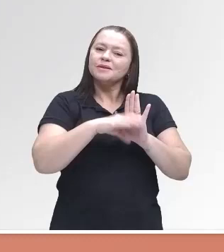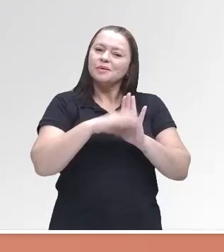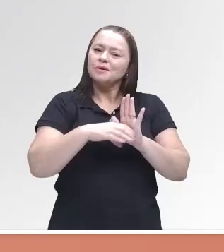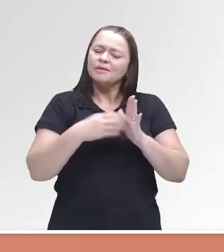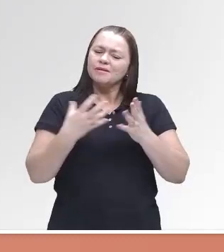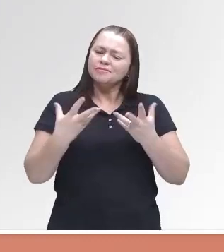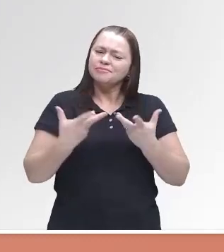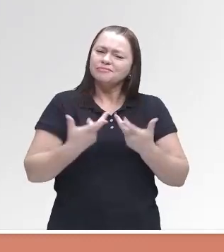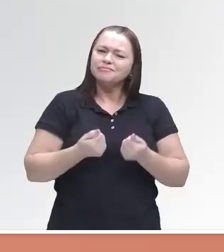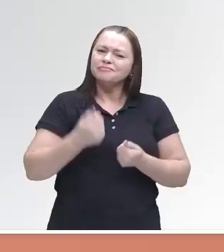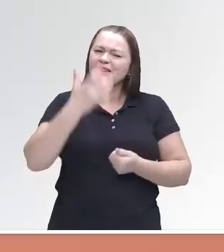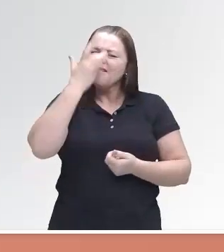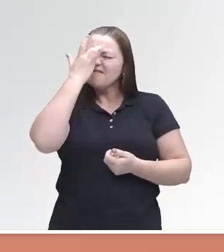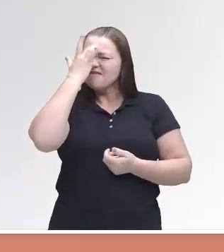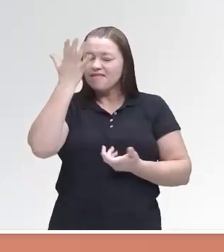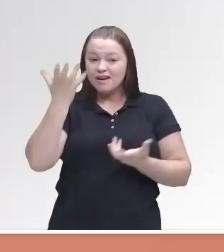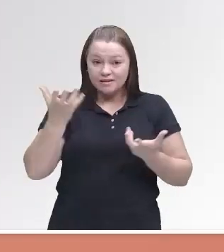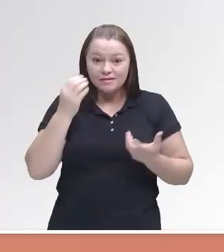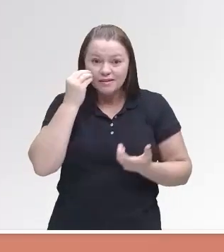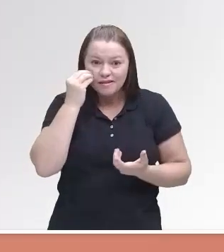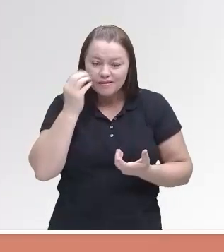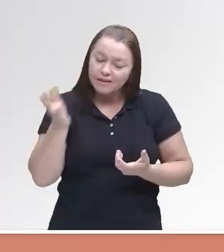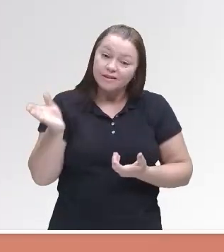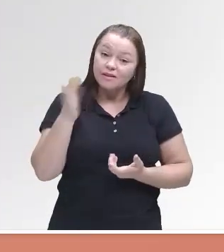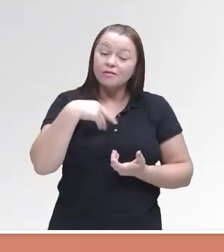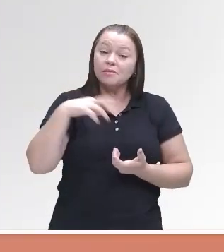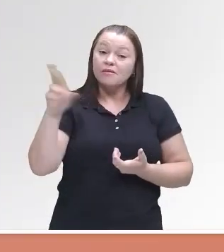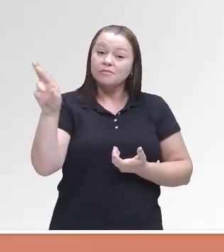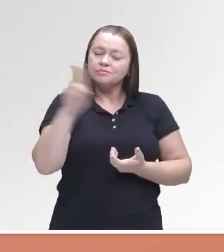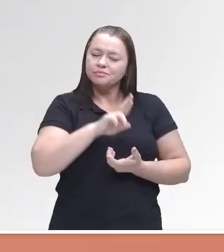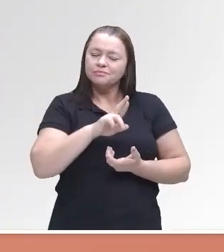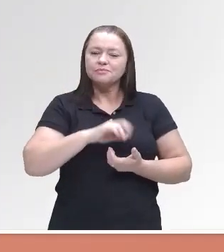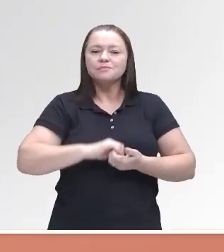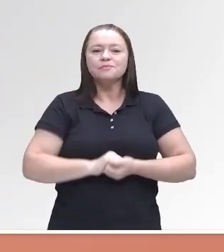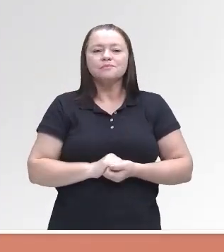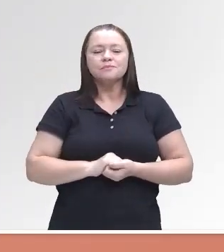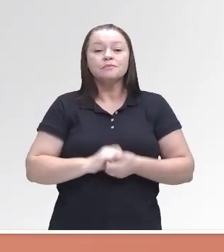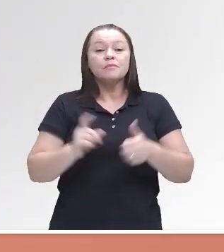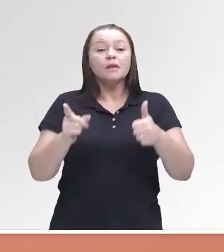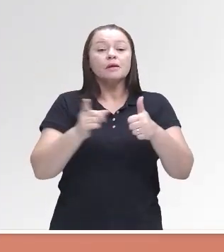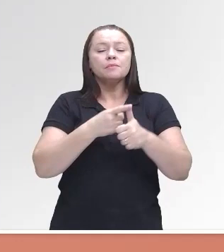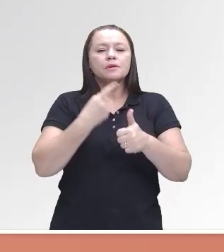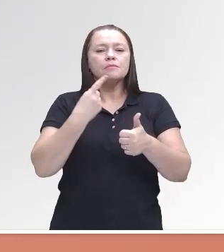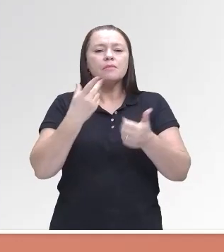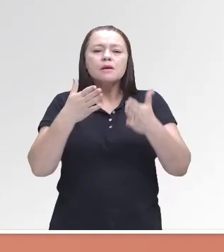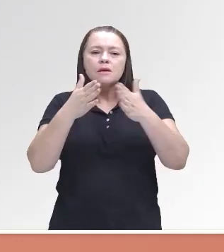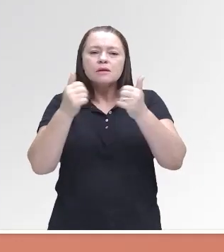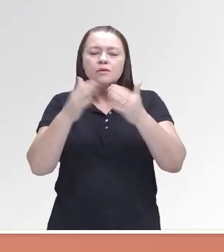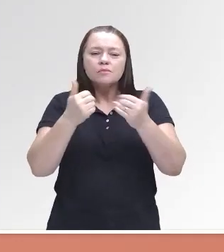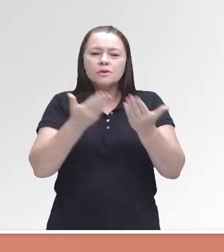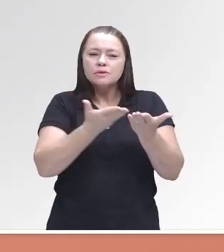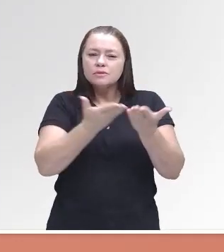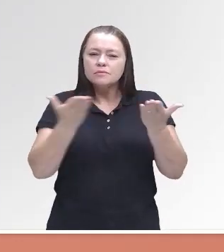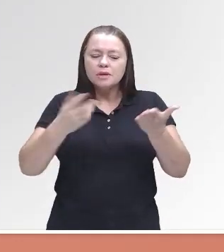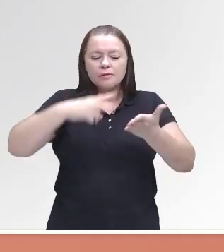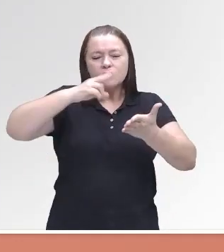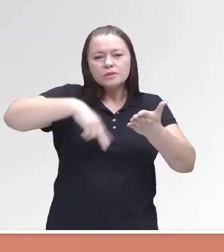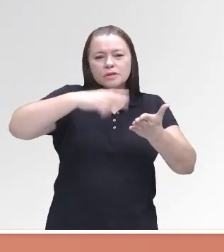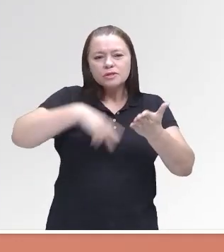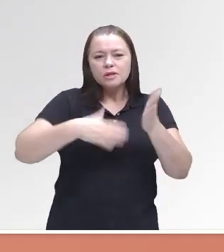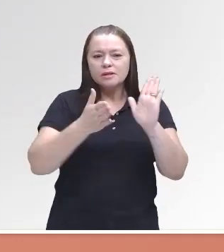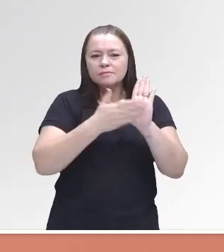muito fácil. Quer ver? Então vamos lá, vamos corrigir. Primeiramente, eu pedi para vocês lerem a capa deste